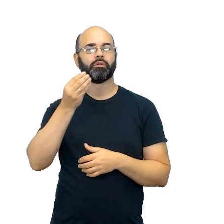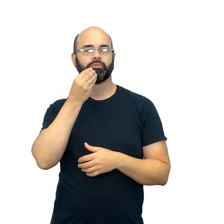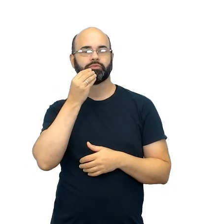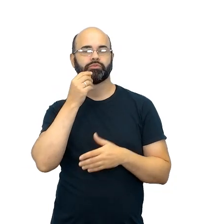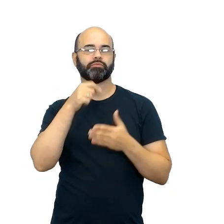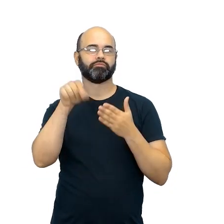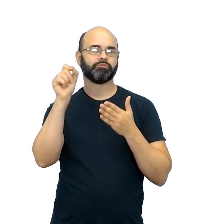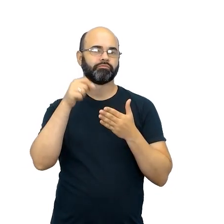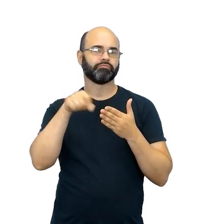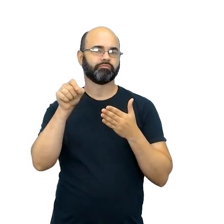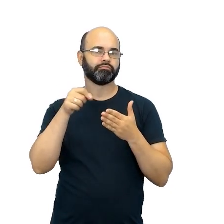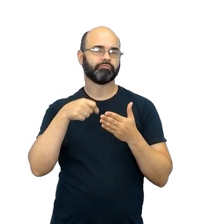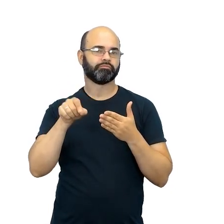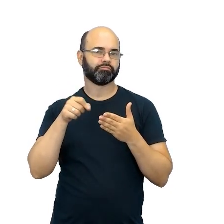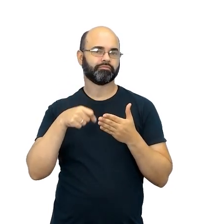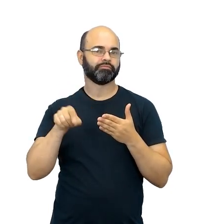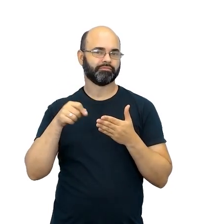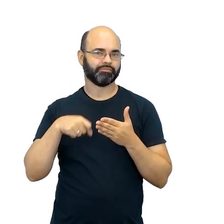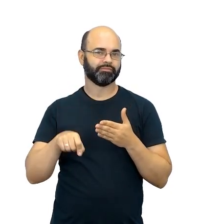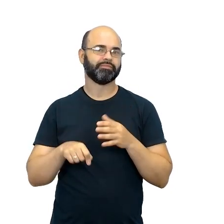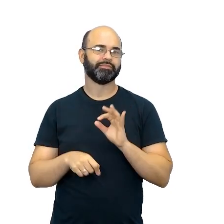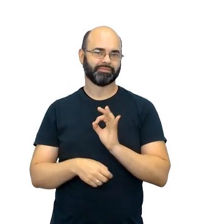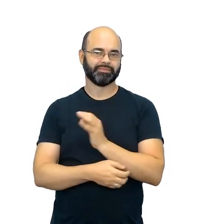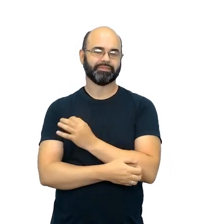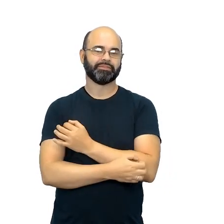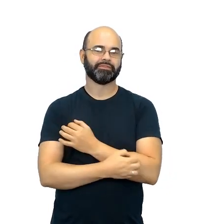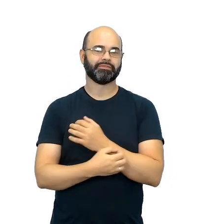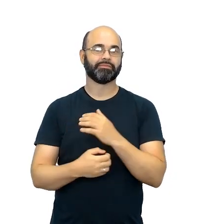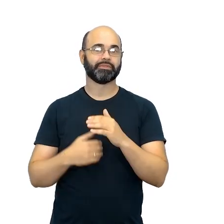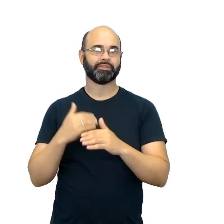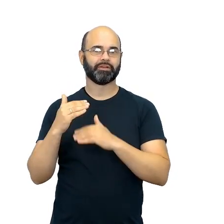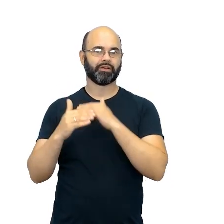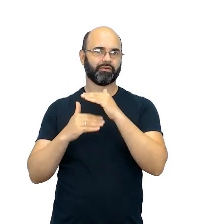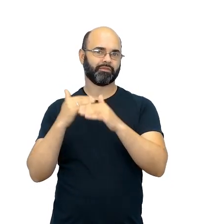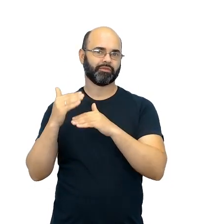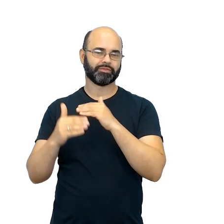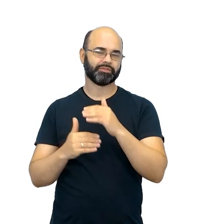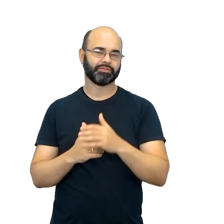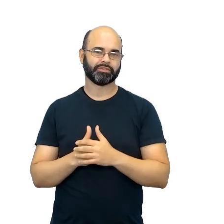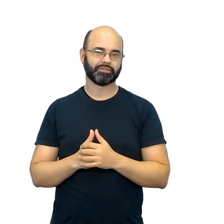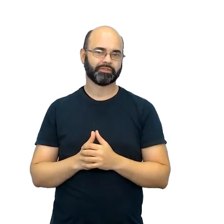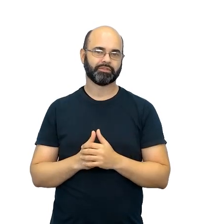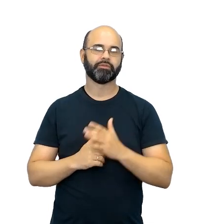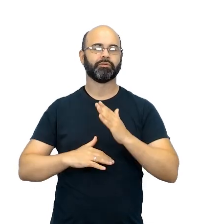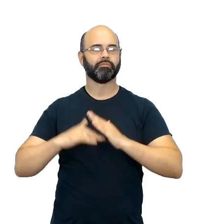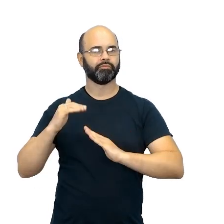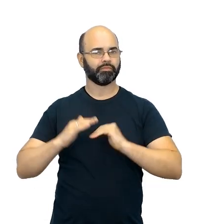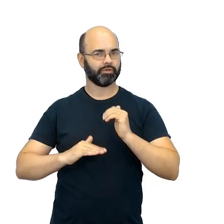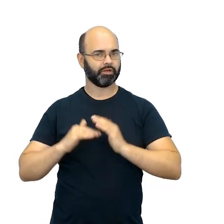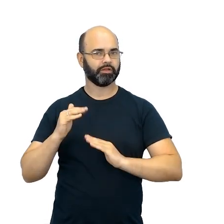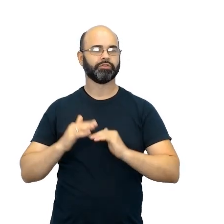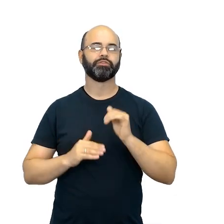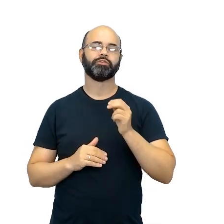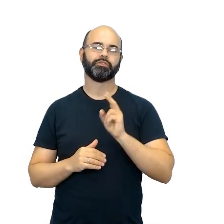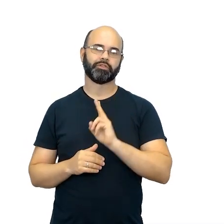o segundo. Então, se já tem uma evolução, né, da mesma prática, da mesma metodologia, que seria